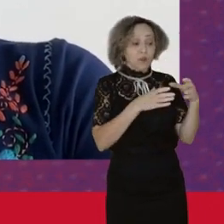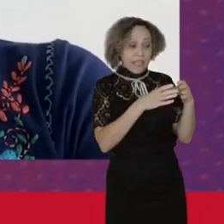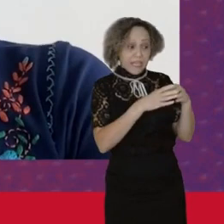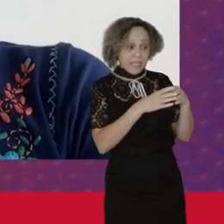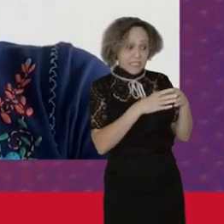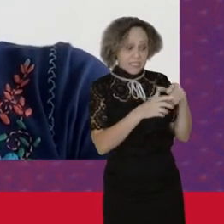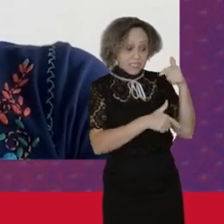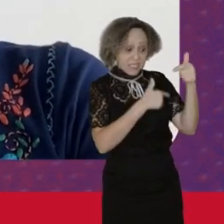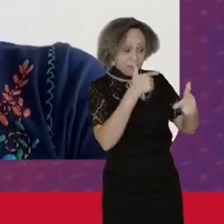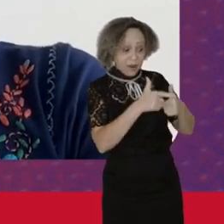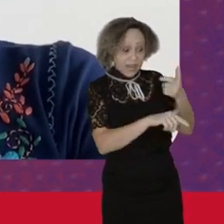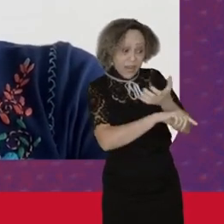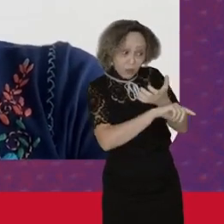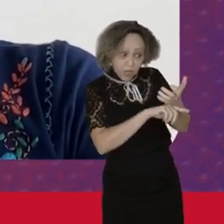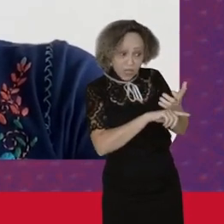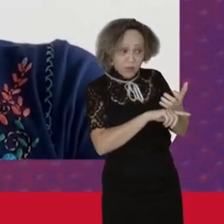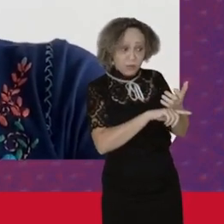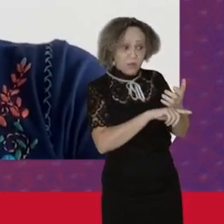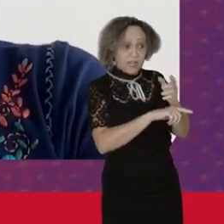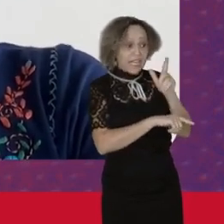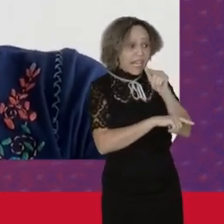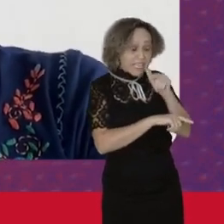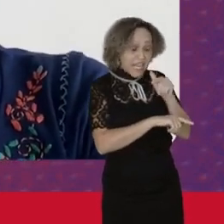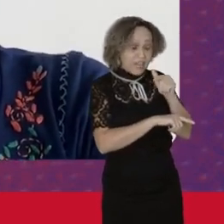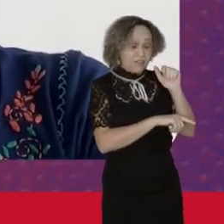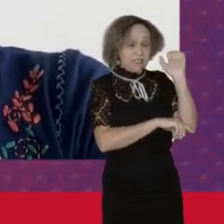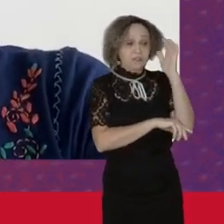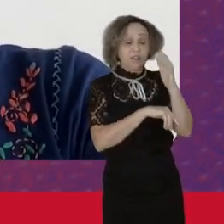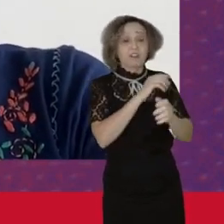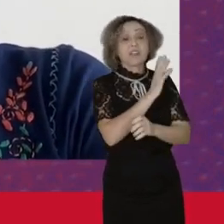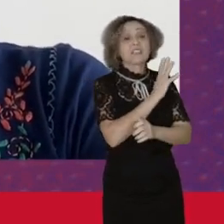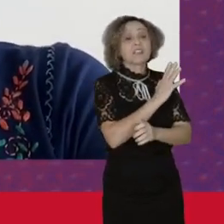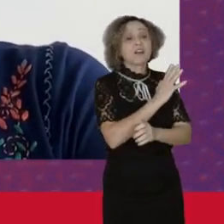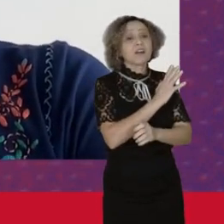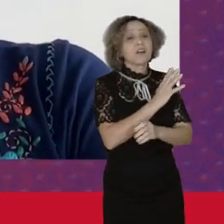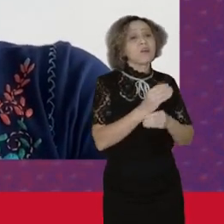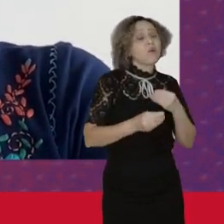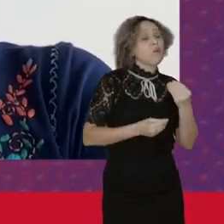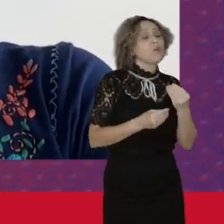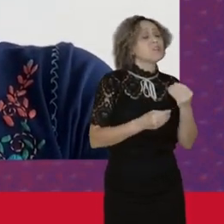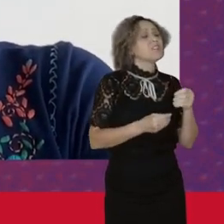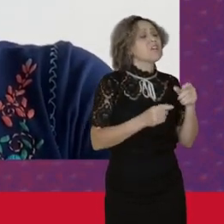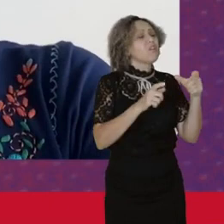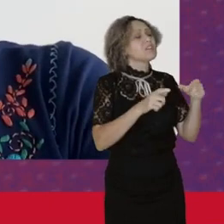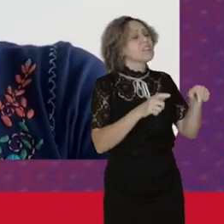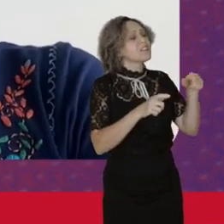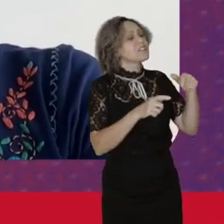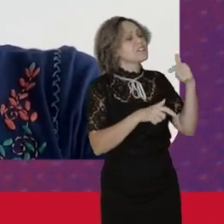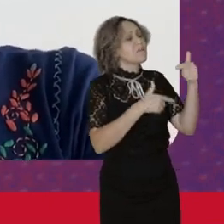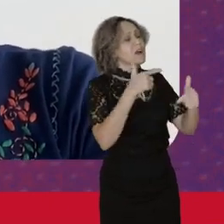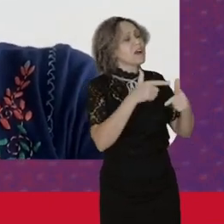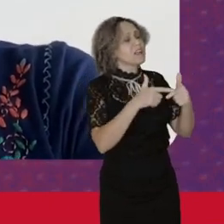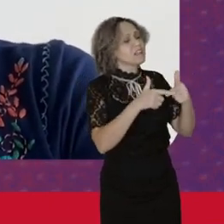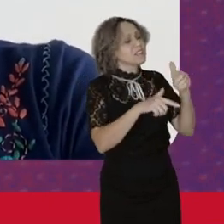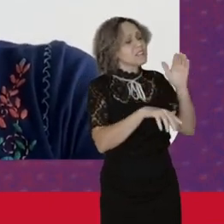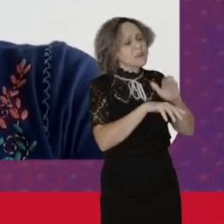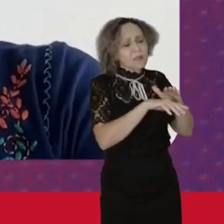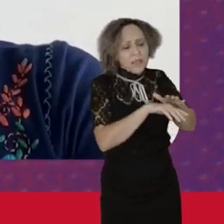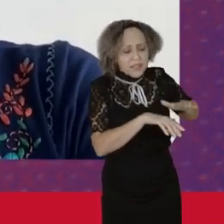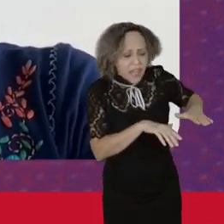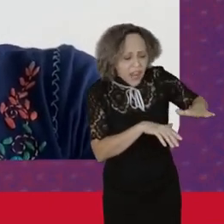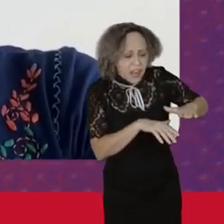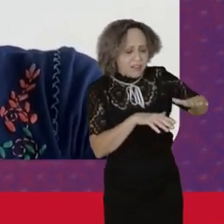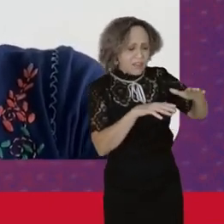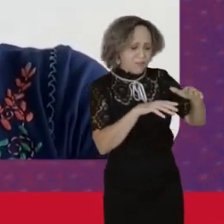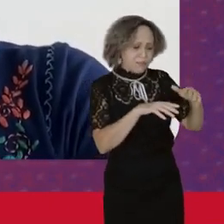produtivo e o trabalho reprodutivo quase sempre acontecem no mesmo espaço, com um agravante. Na maioria das